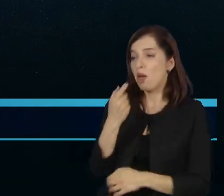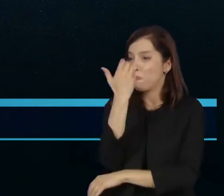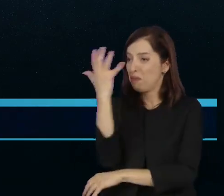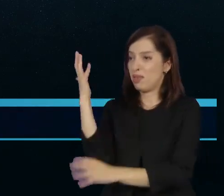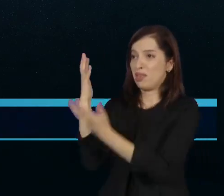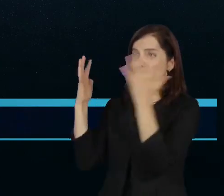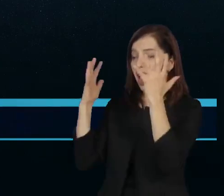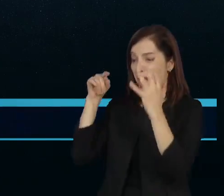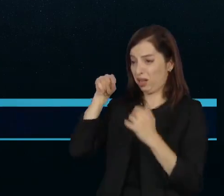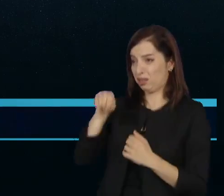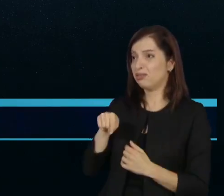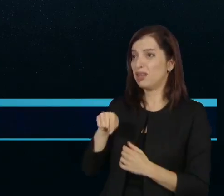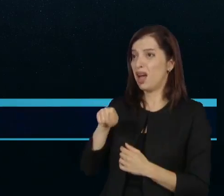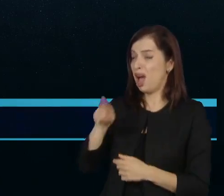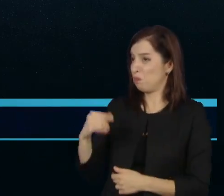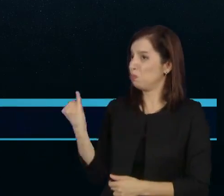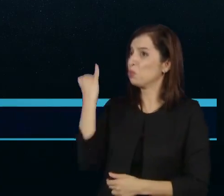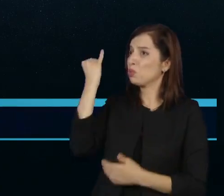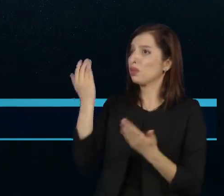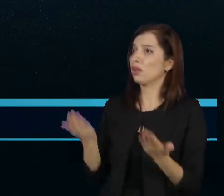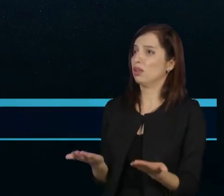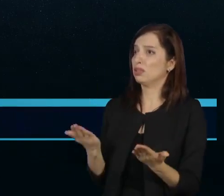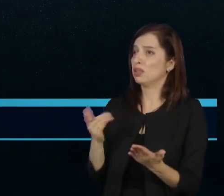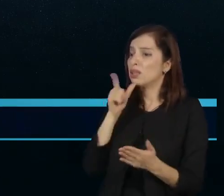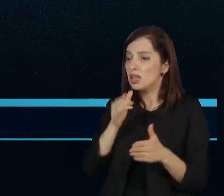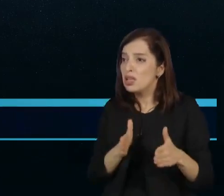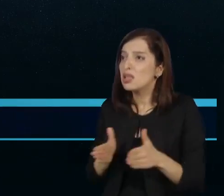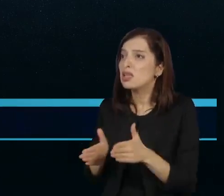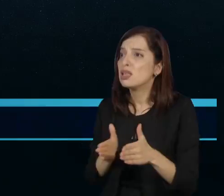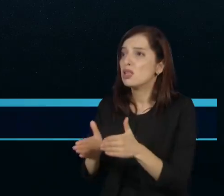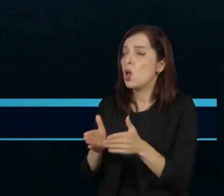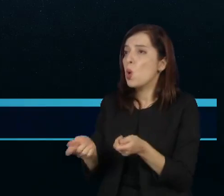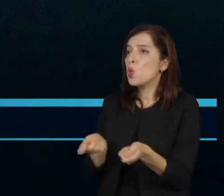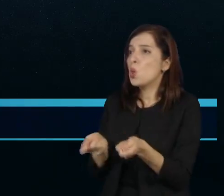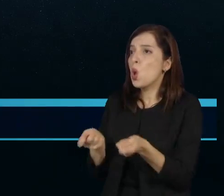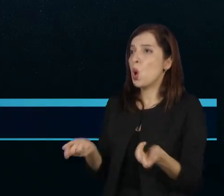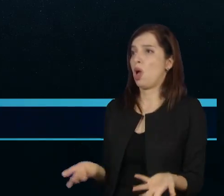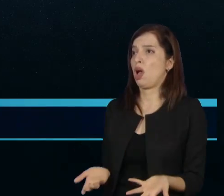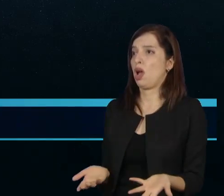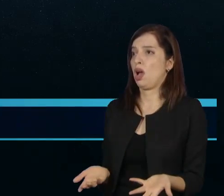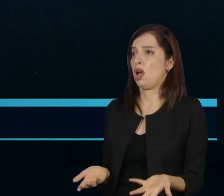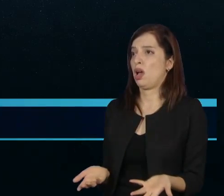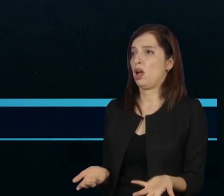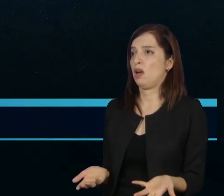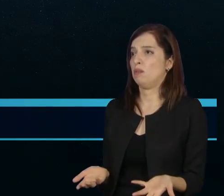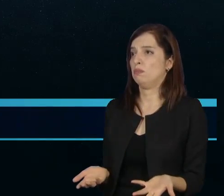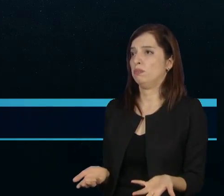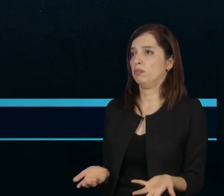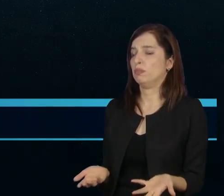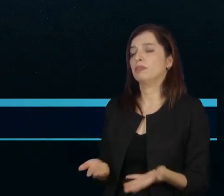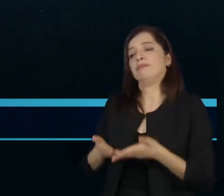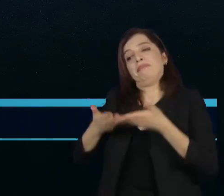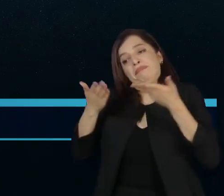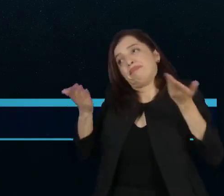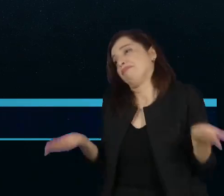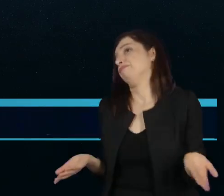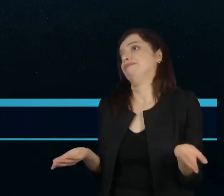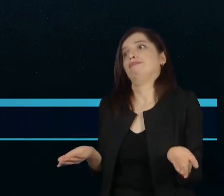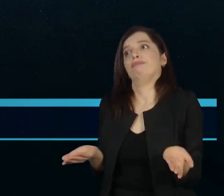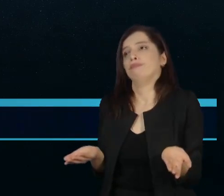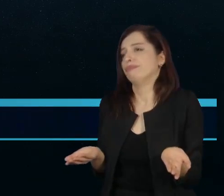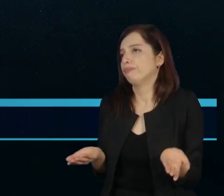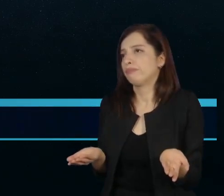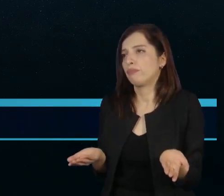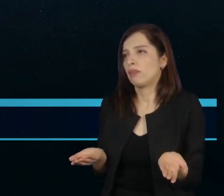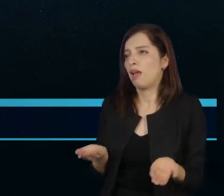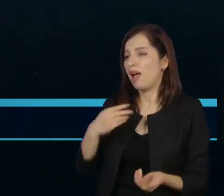o volume de água. Está certo que, nesse caso do Guaíba, está muito acima do previsível. Quer dizer, o Brasil, nós estamos